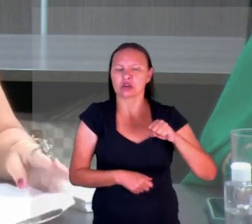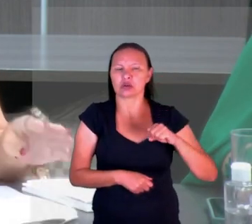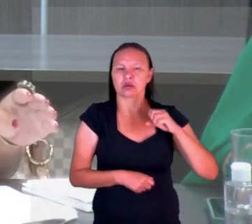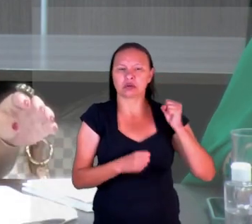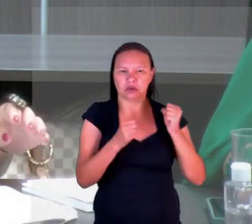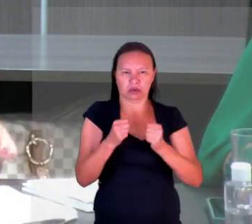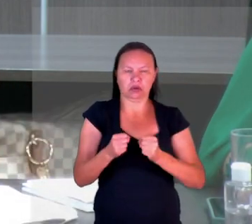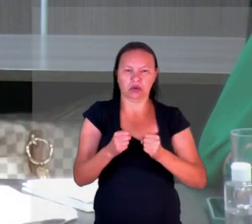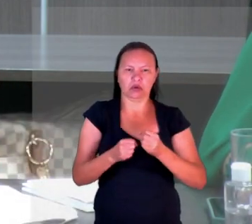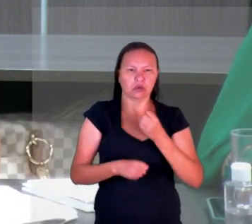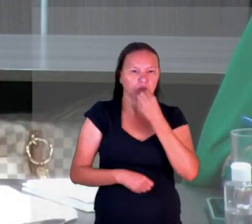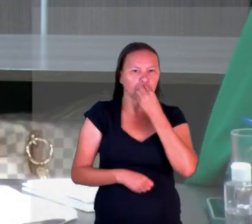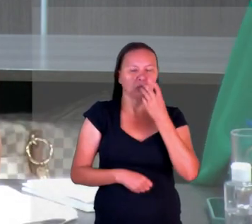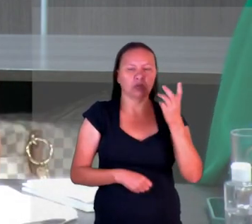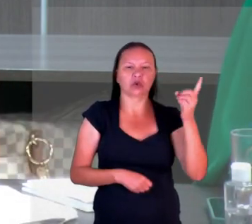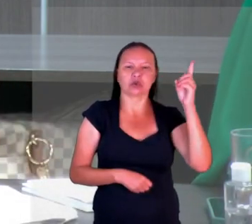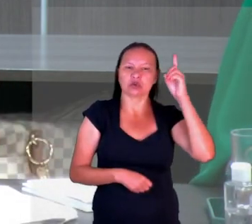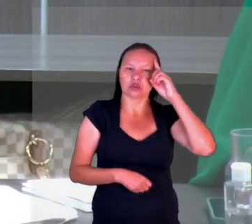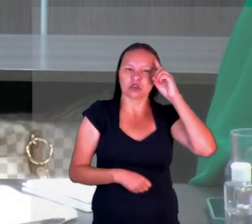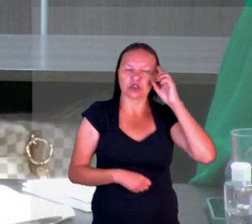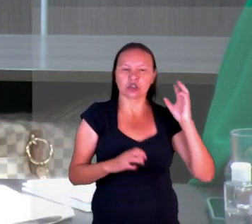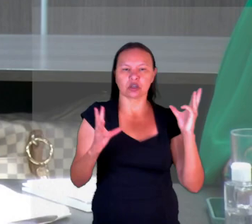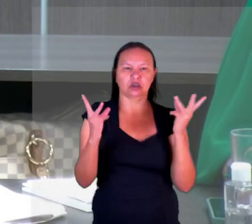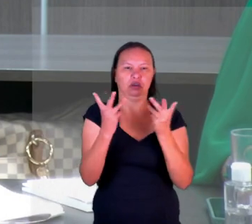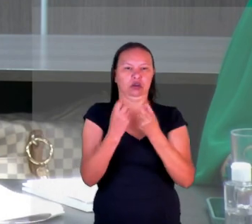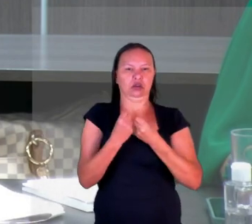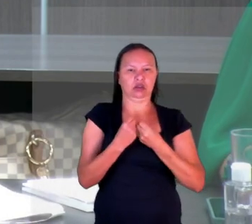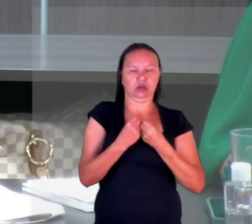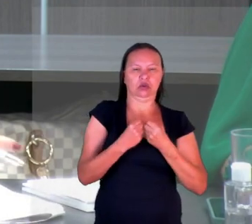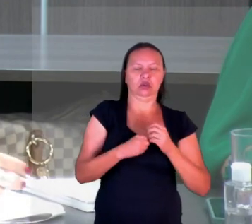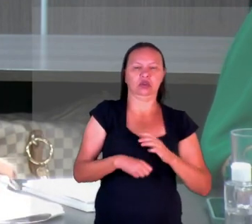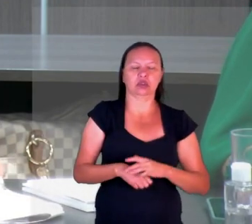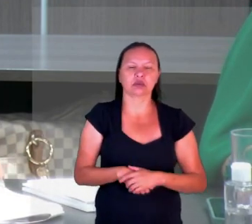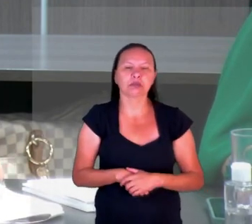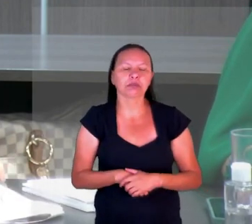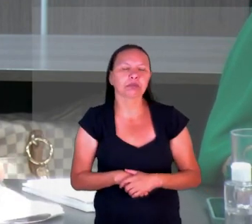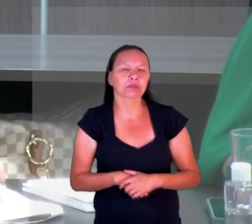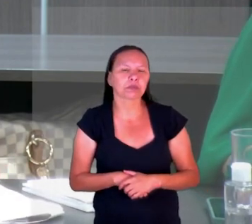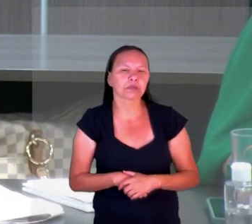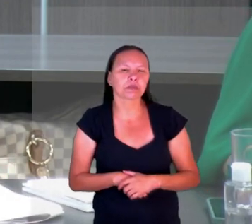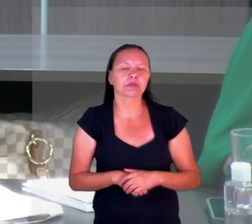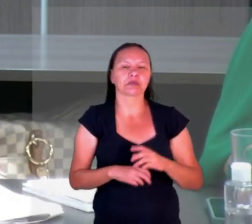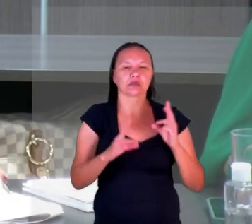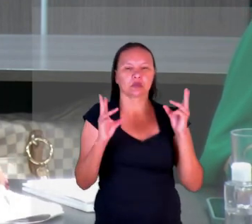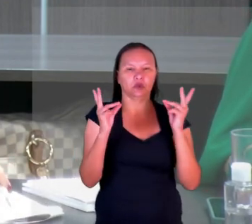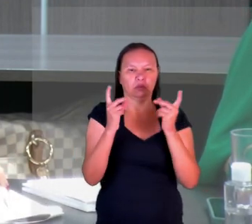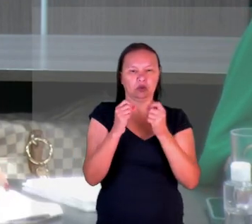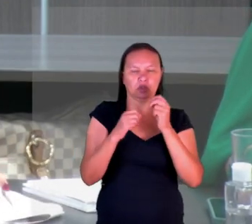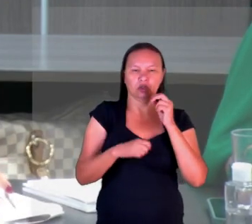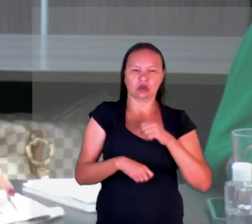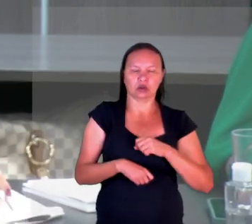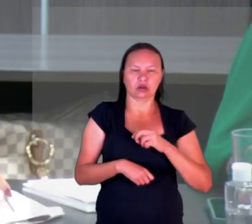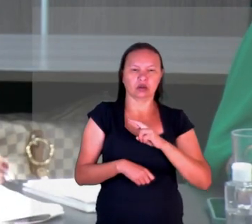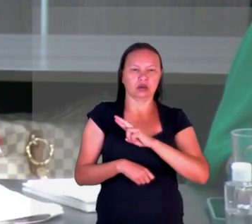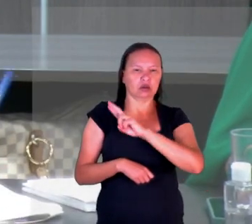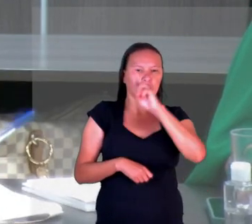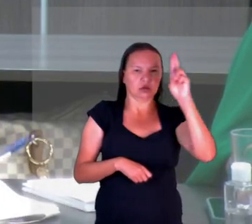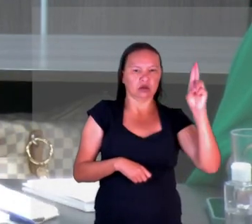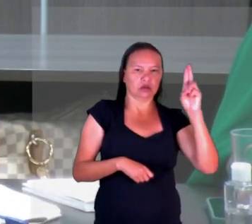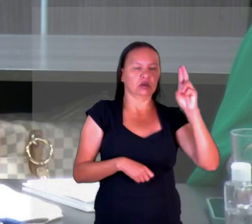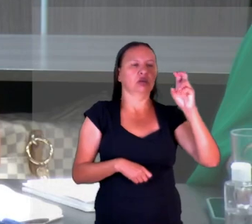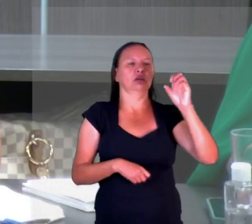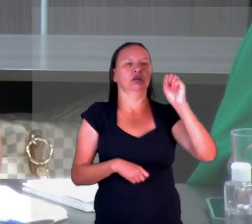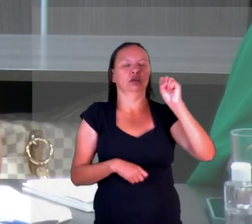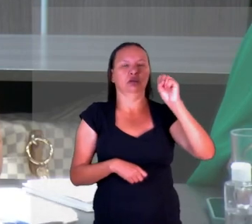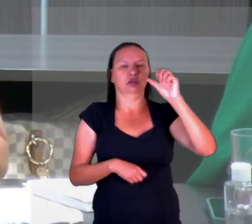bom então bom dia bom dia a todos bom dia a todos eh e a todas Meu nome é Samuel Rodrigues eu sou do